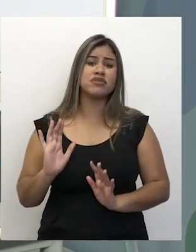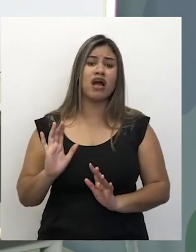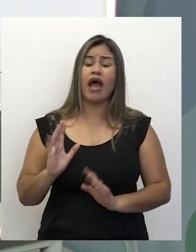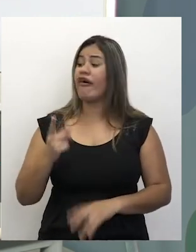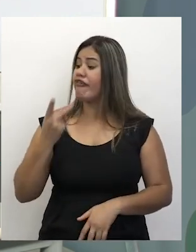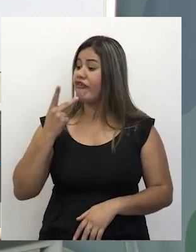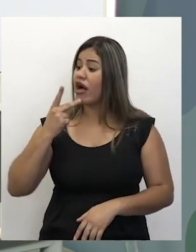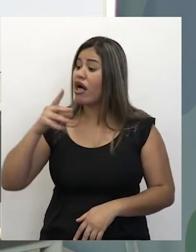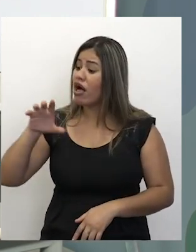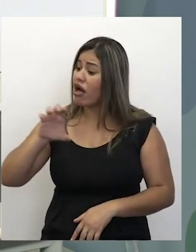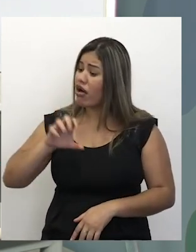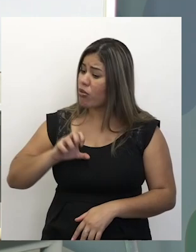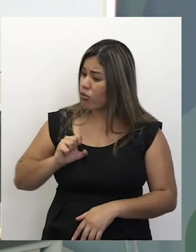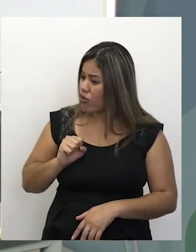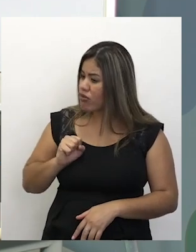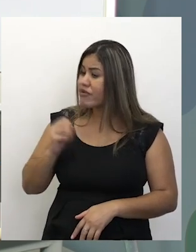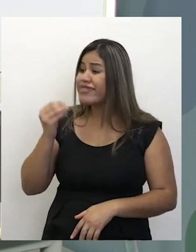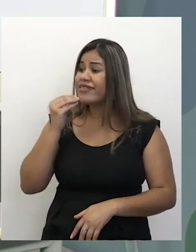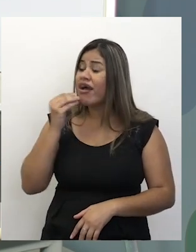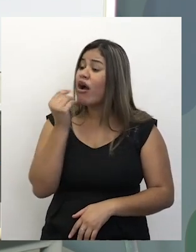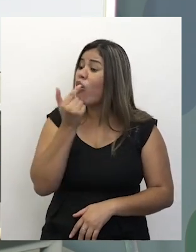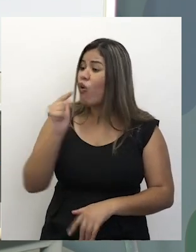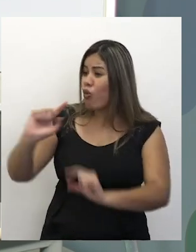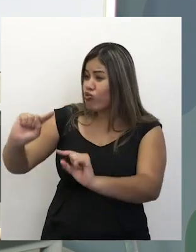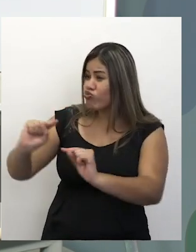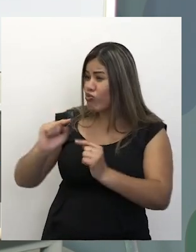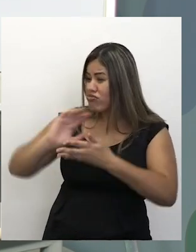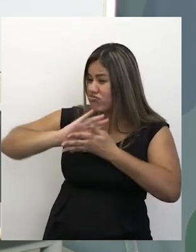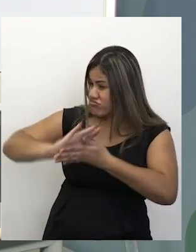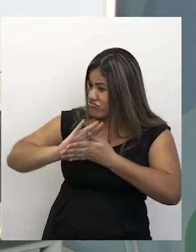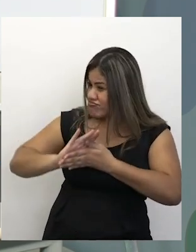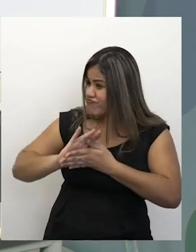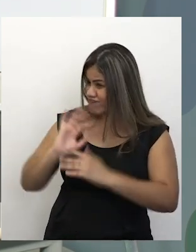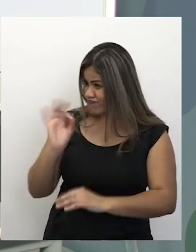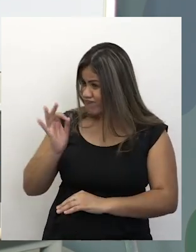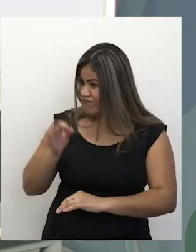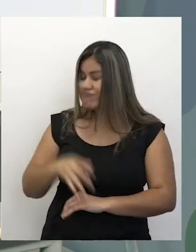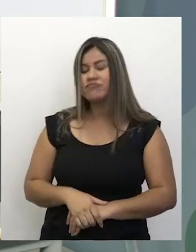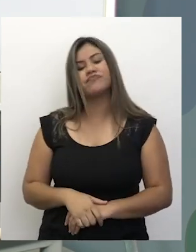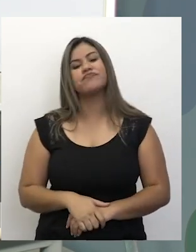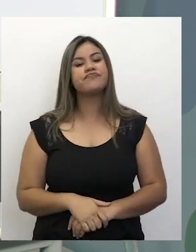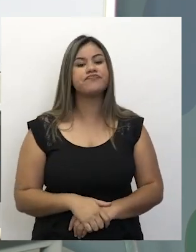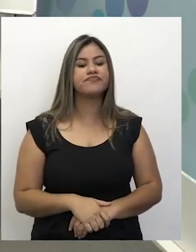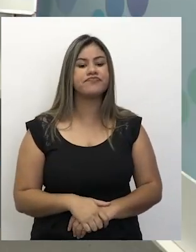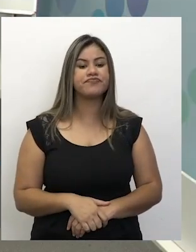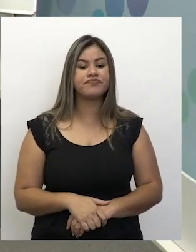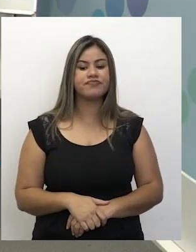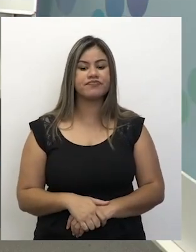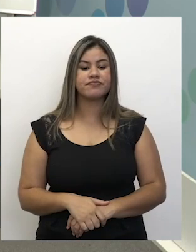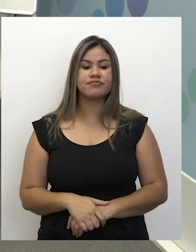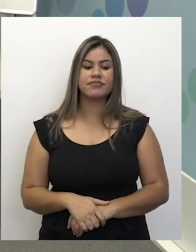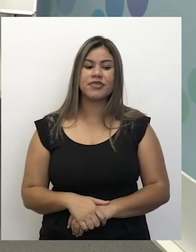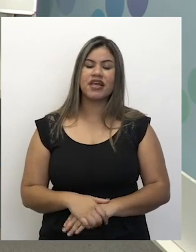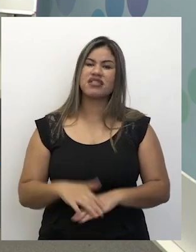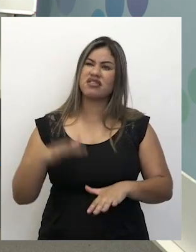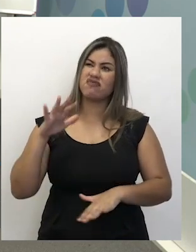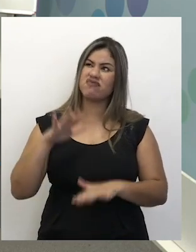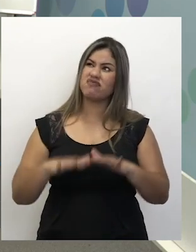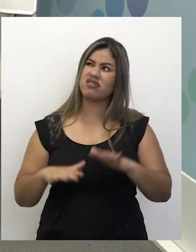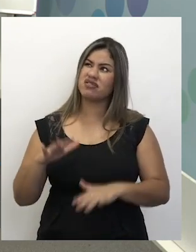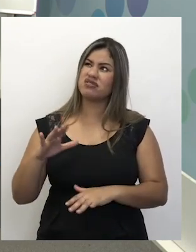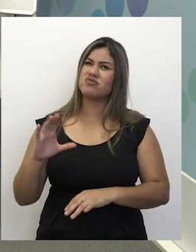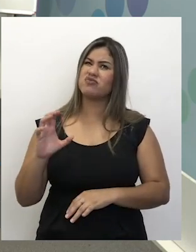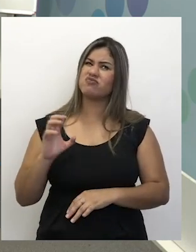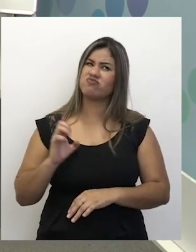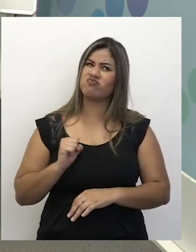Arranja um jeito de me fazer sofrer é o que tá falando aí tá certo agora vamos lá gente aquele não era aquela conformado já que o